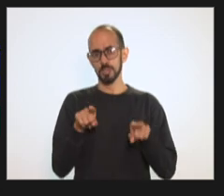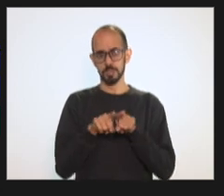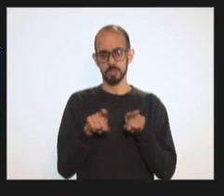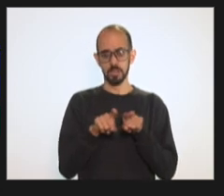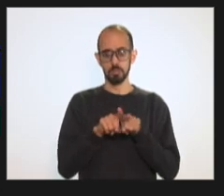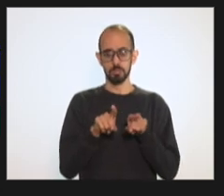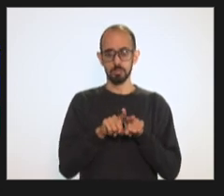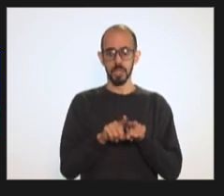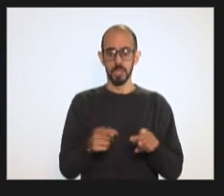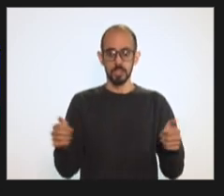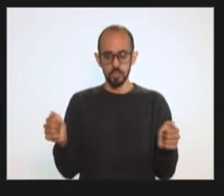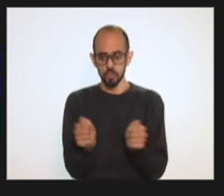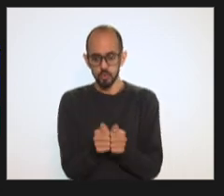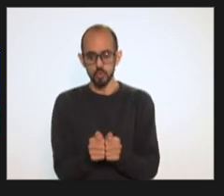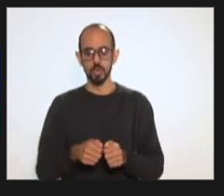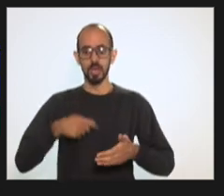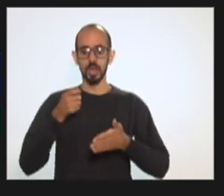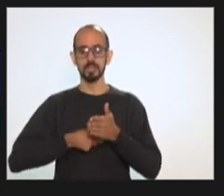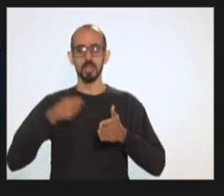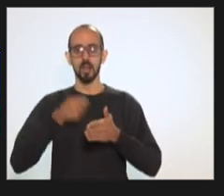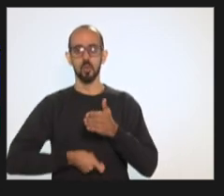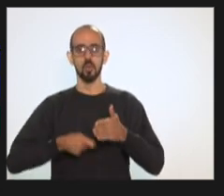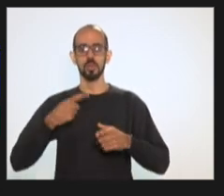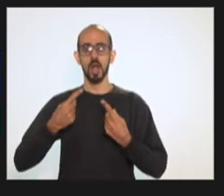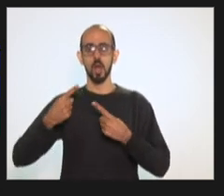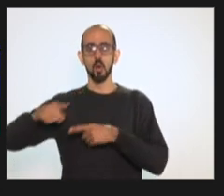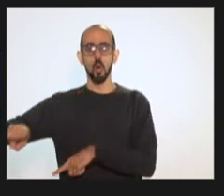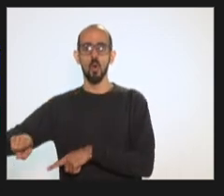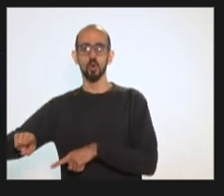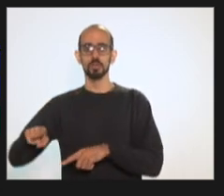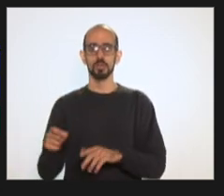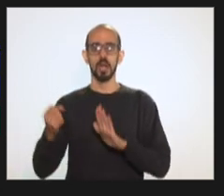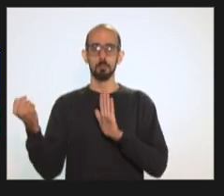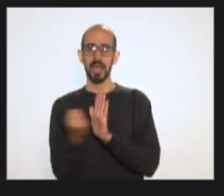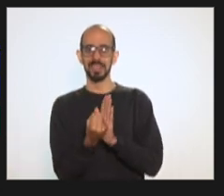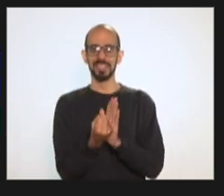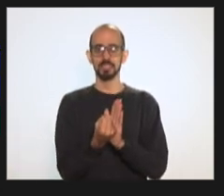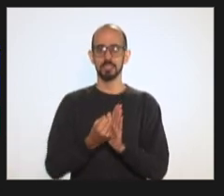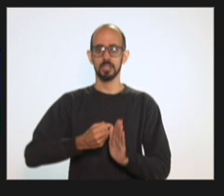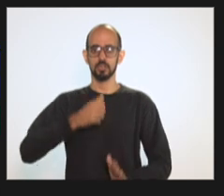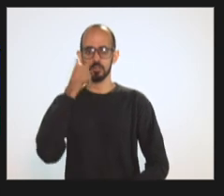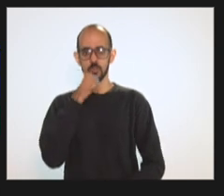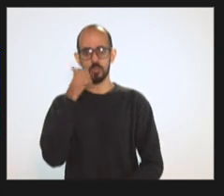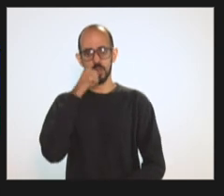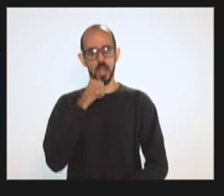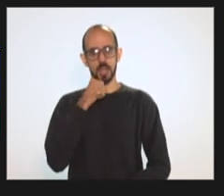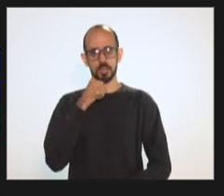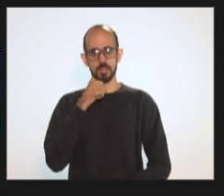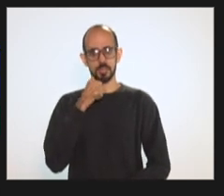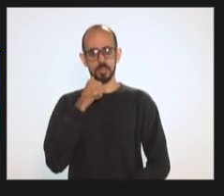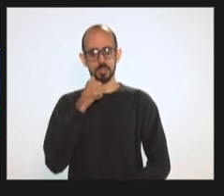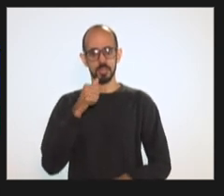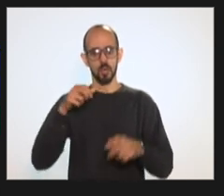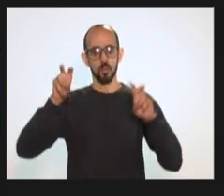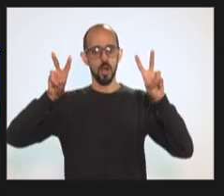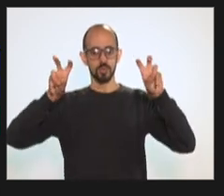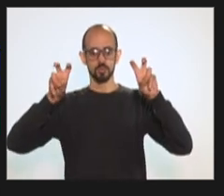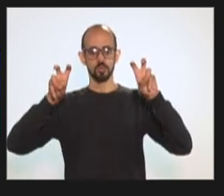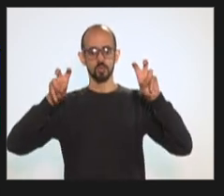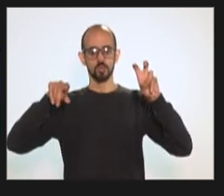se juntem na luta contra o feminicídio o tema da campanha é nem pensar